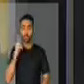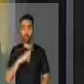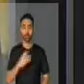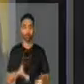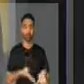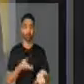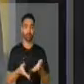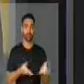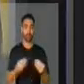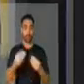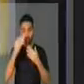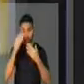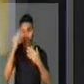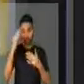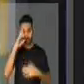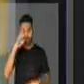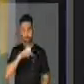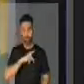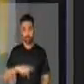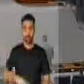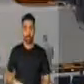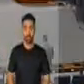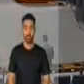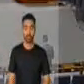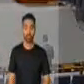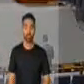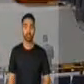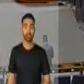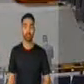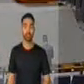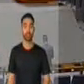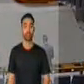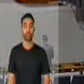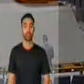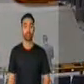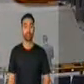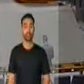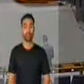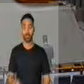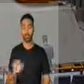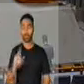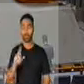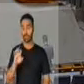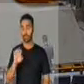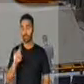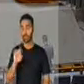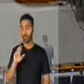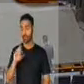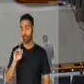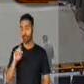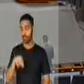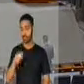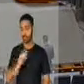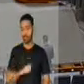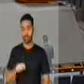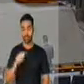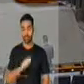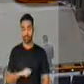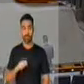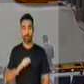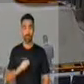o tratamento. Muito obrigado, senhor presidente. Resisto à presença de Frederico Borges, da Associação Brasileira de Planos de